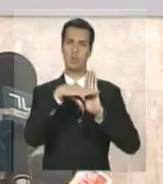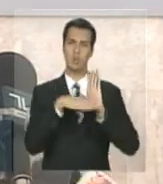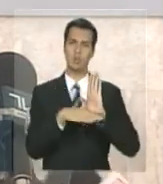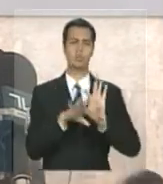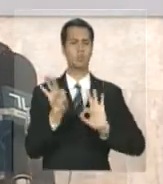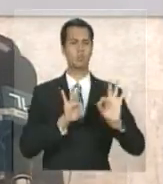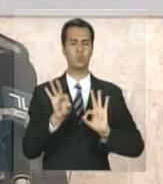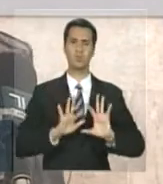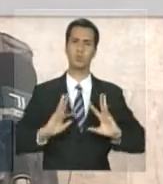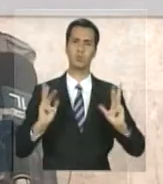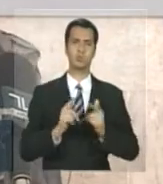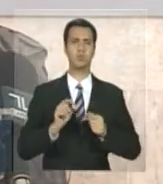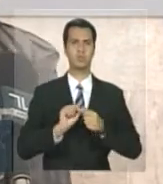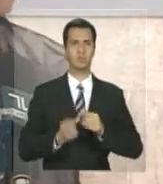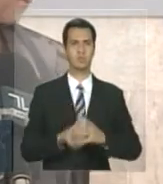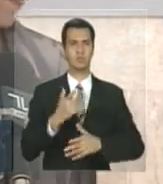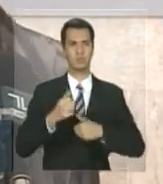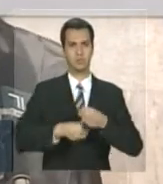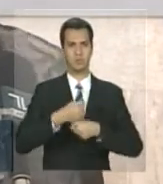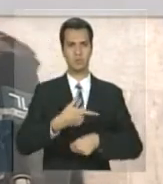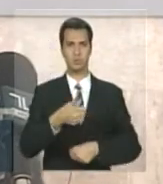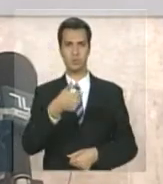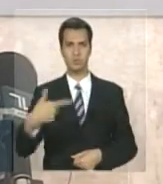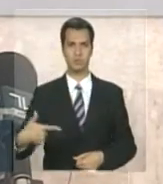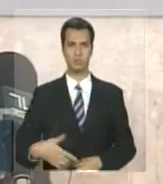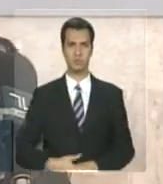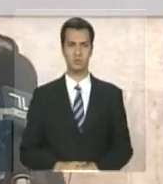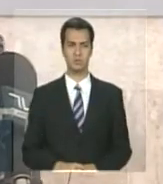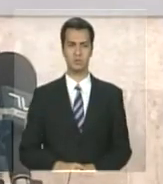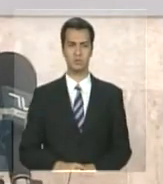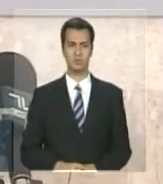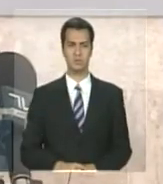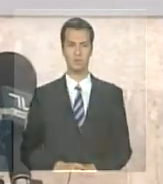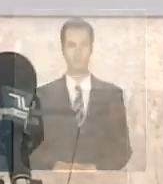para 2012. Isso, então, tá, gente. Esse número de